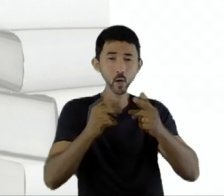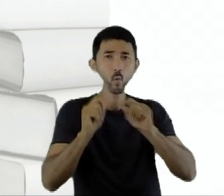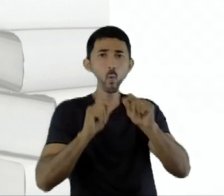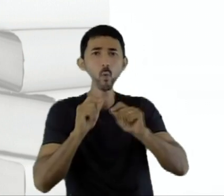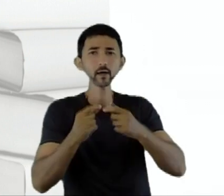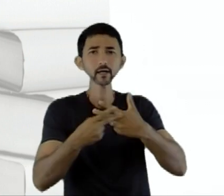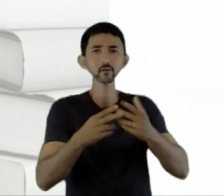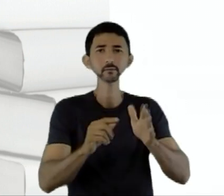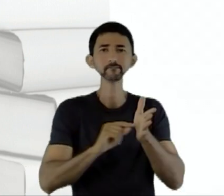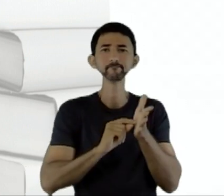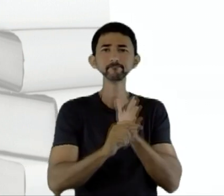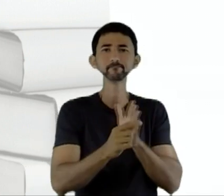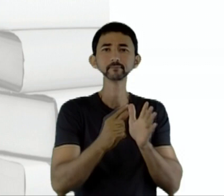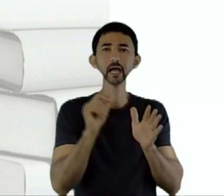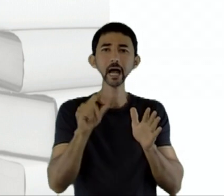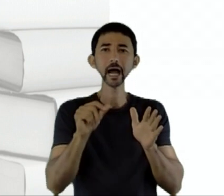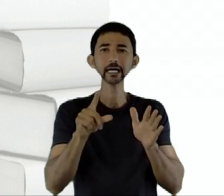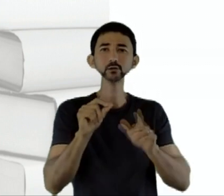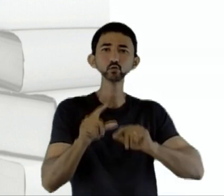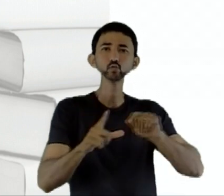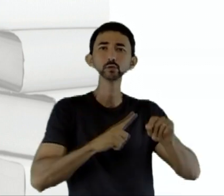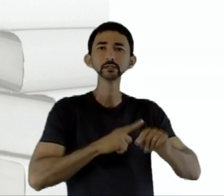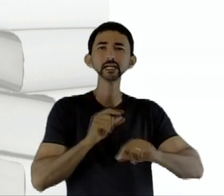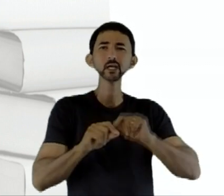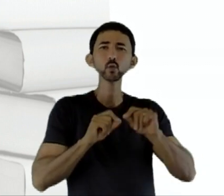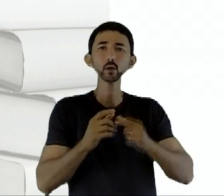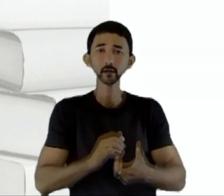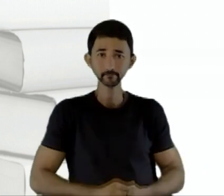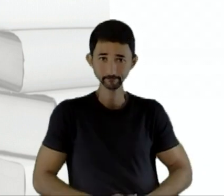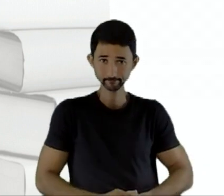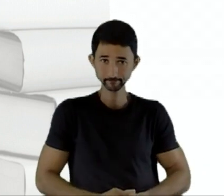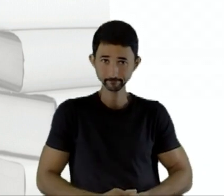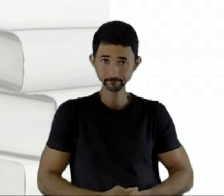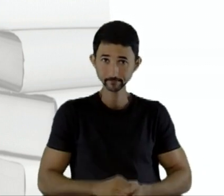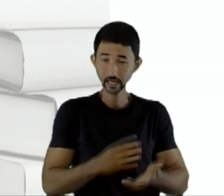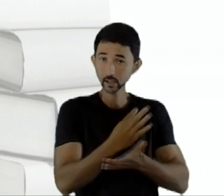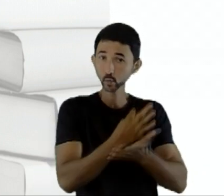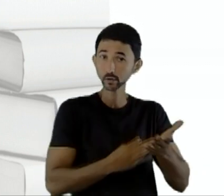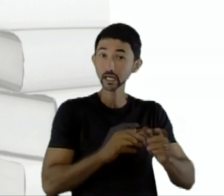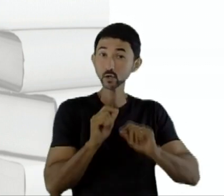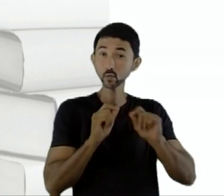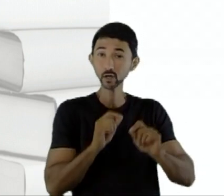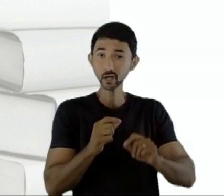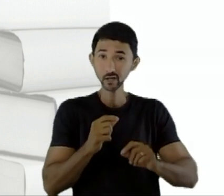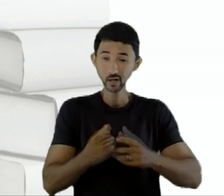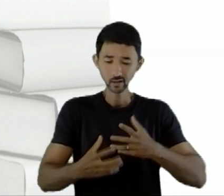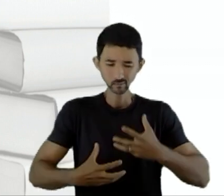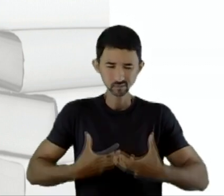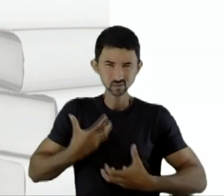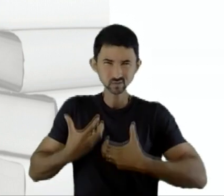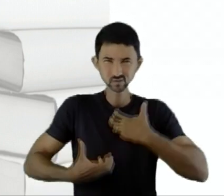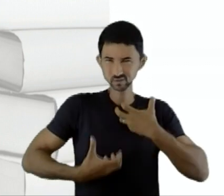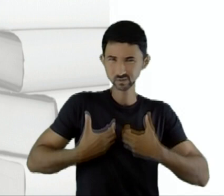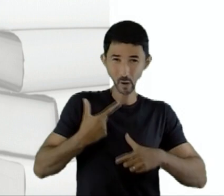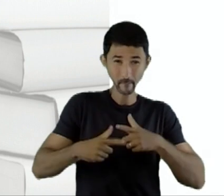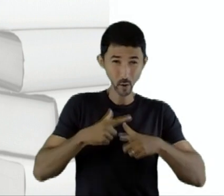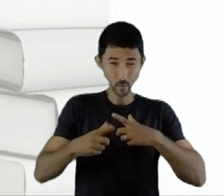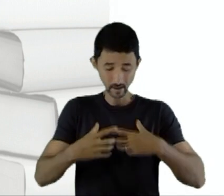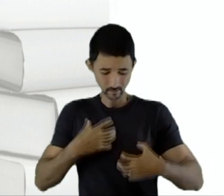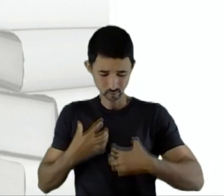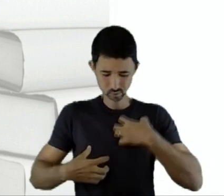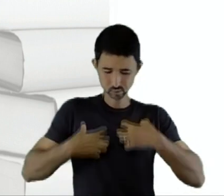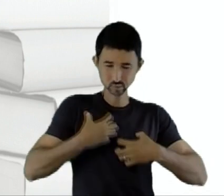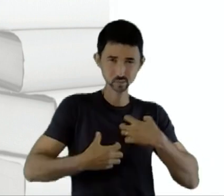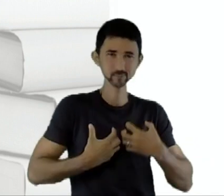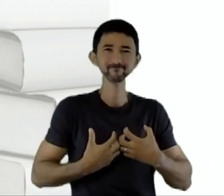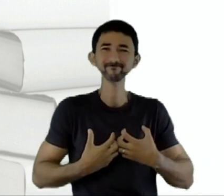coisa, ela aparece bem aqui. Quem tem, tem. Nesse caso aí do texto, agentes inflamatórios